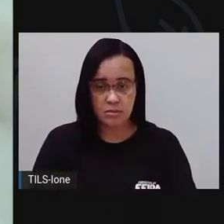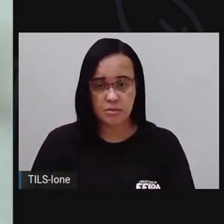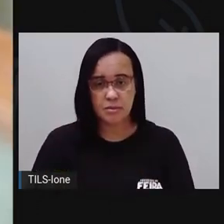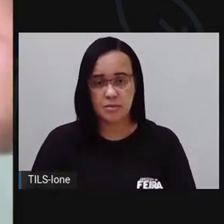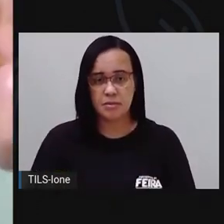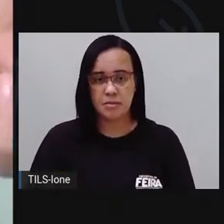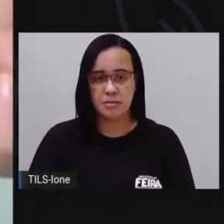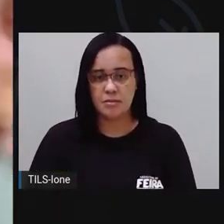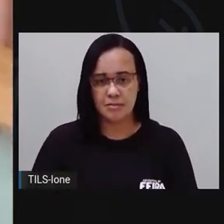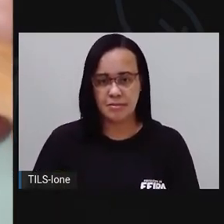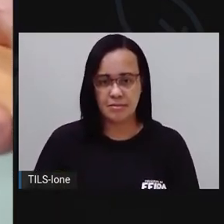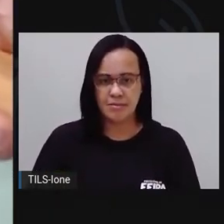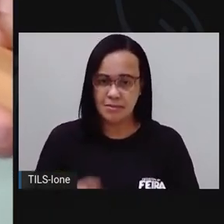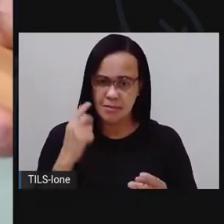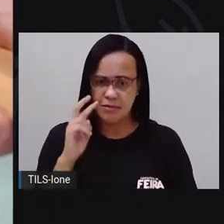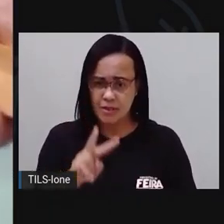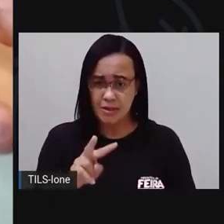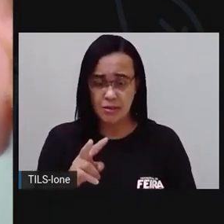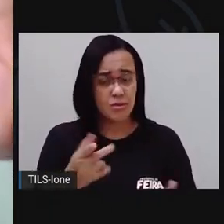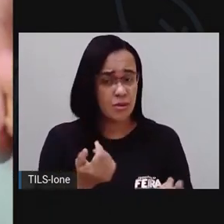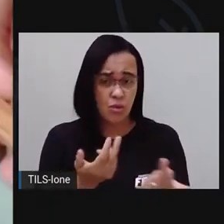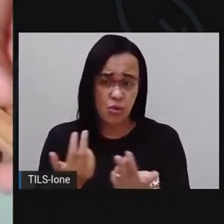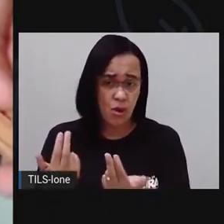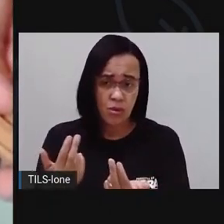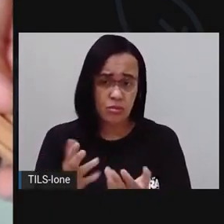Ó, perceberam? Mesma função.